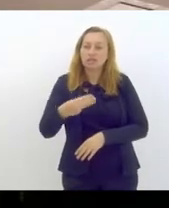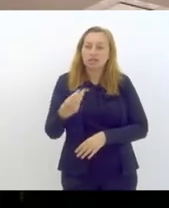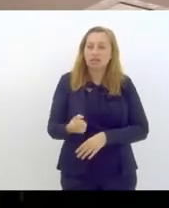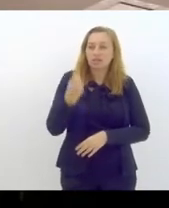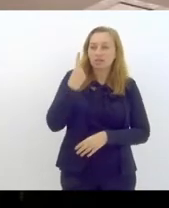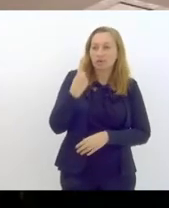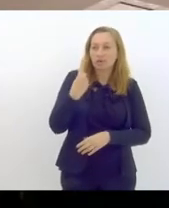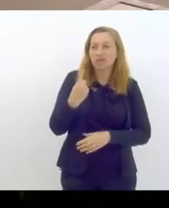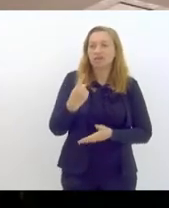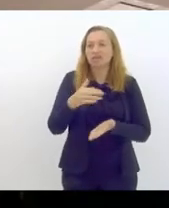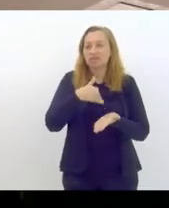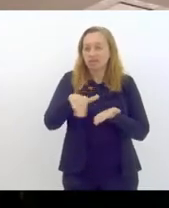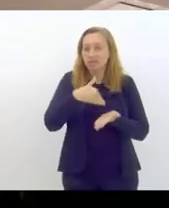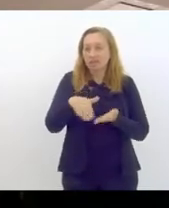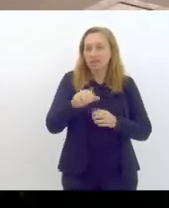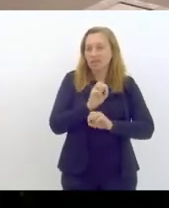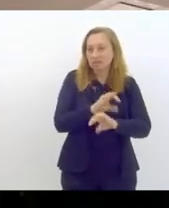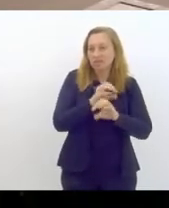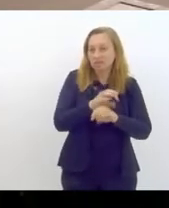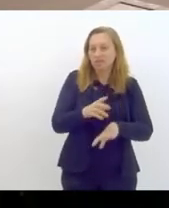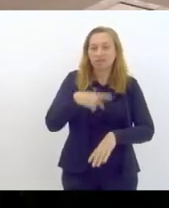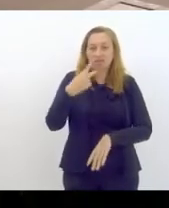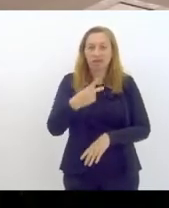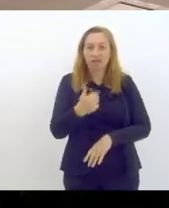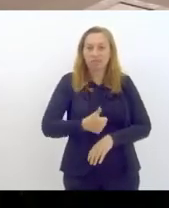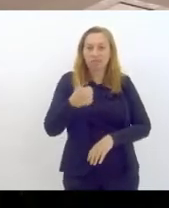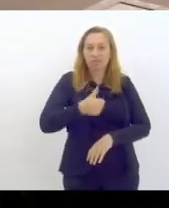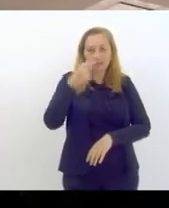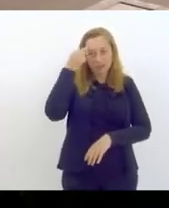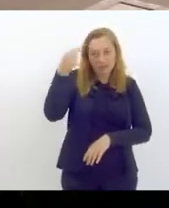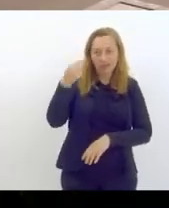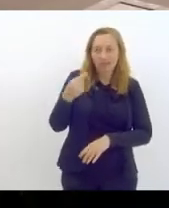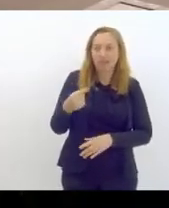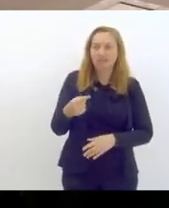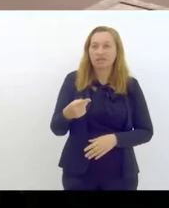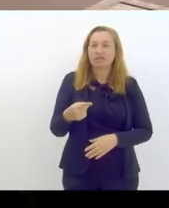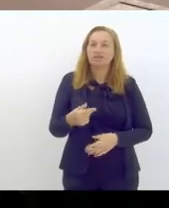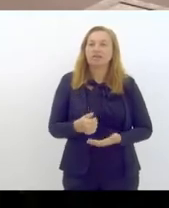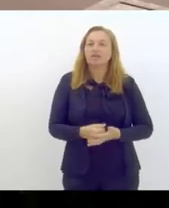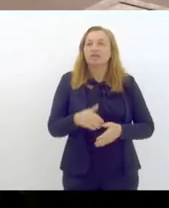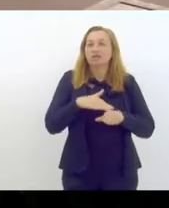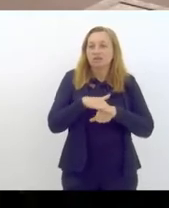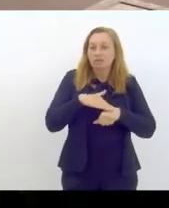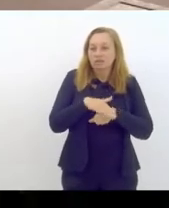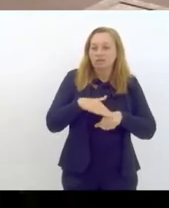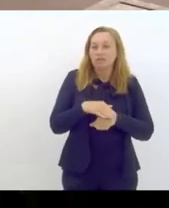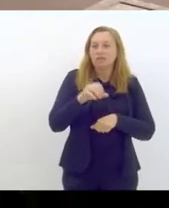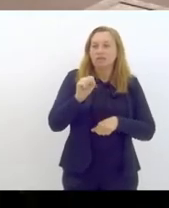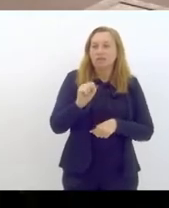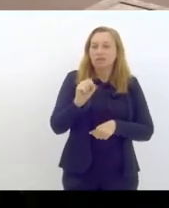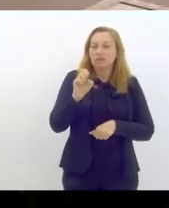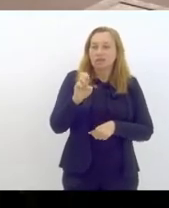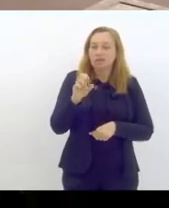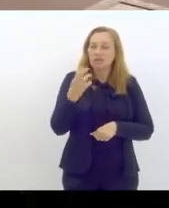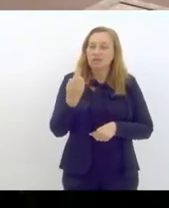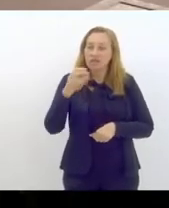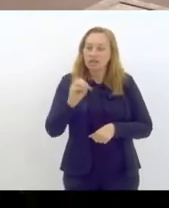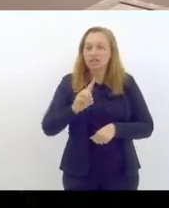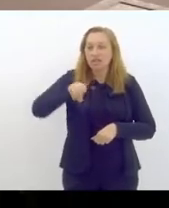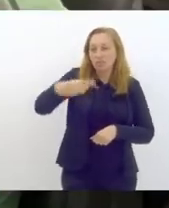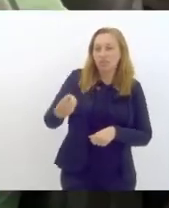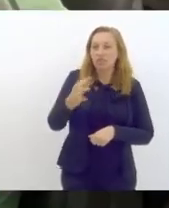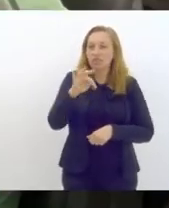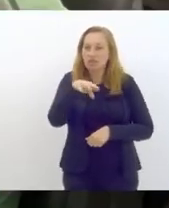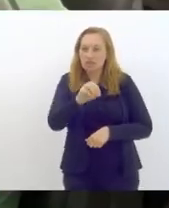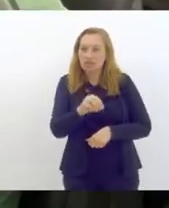ex-secretário de Educação. Quando eles trouxeram a primeira ideia, estava falando, a primeira vez que eu conversei foi com o Severino, depois com o Francisco